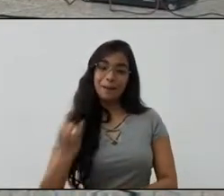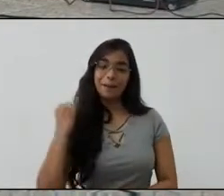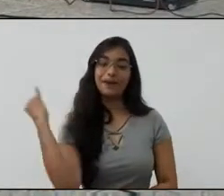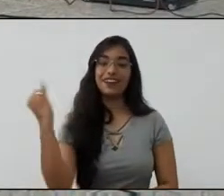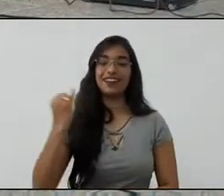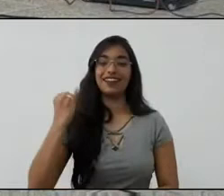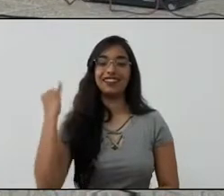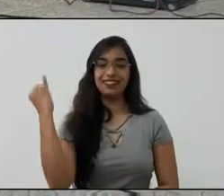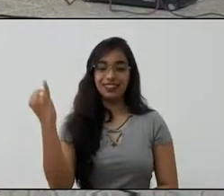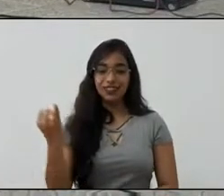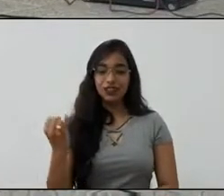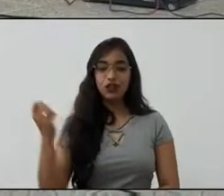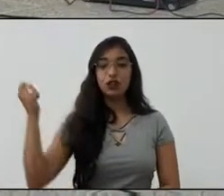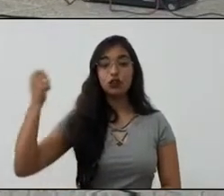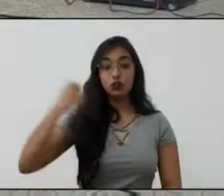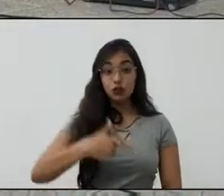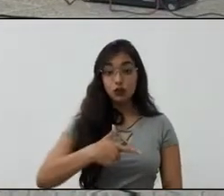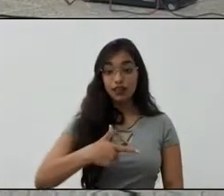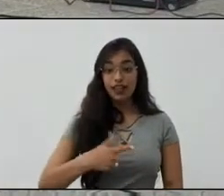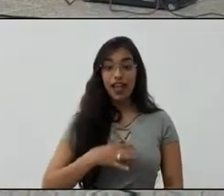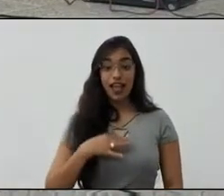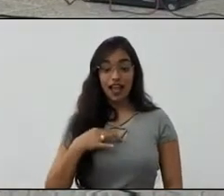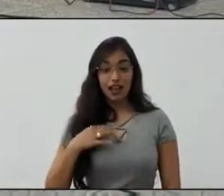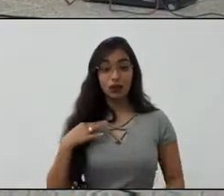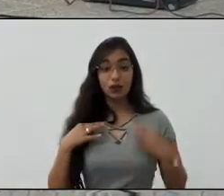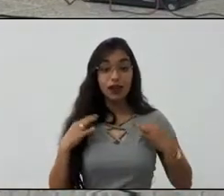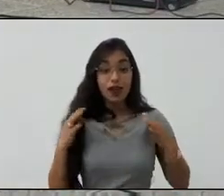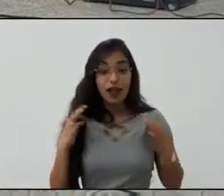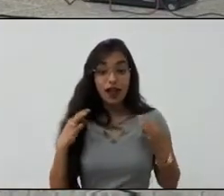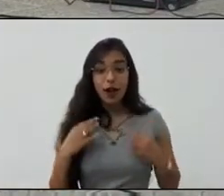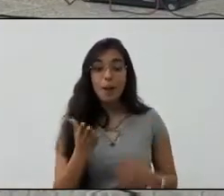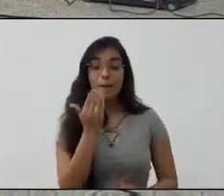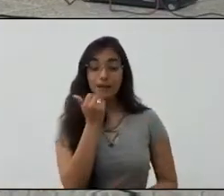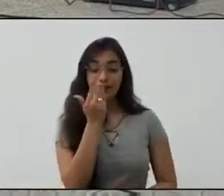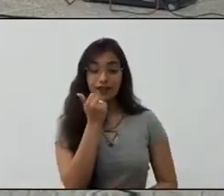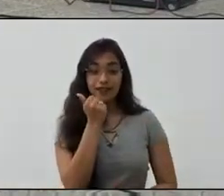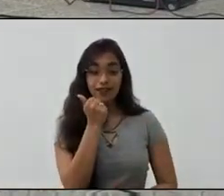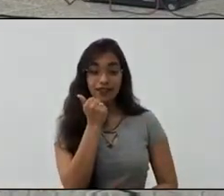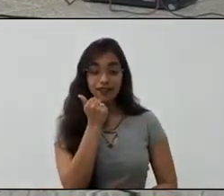Não é a vida mais do que o mantimento, e o corpo mais do que o vestido?